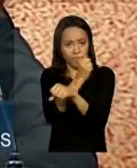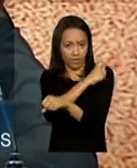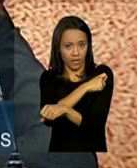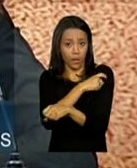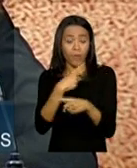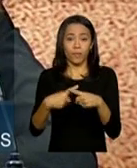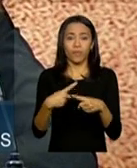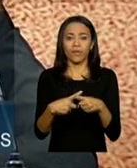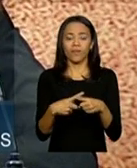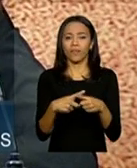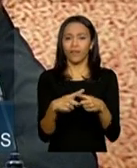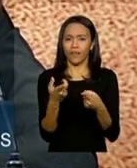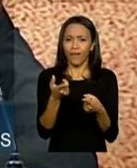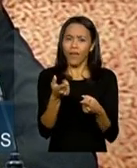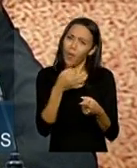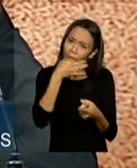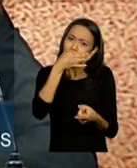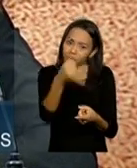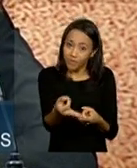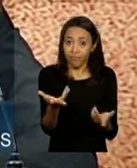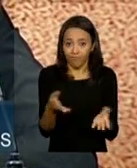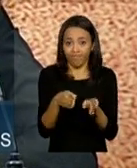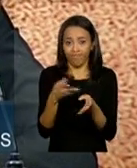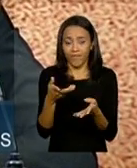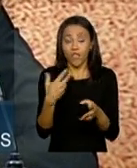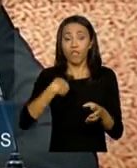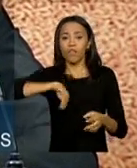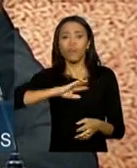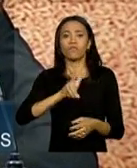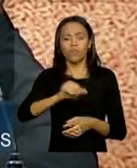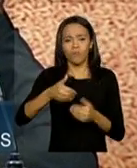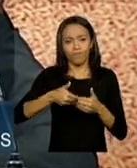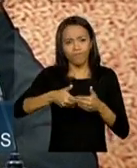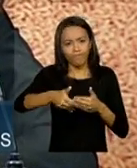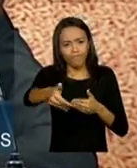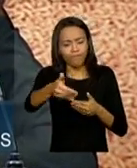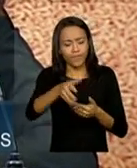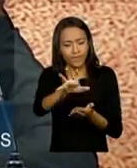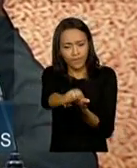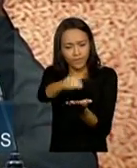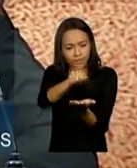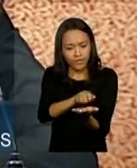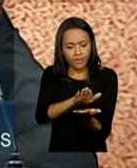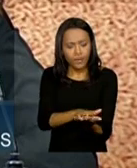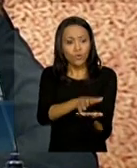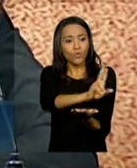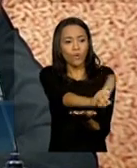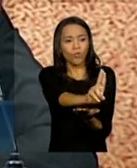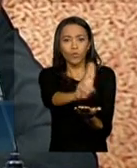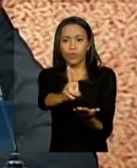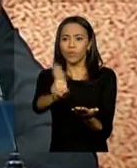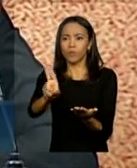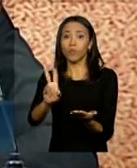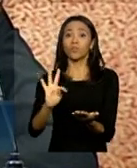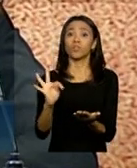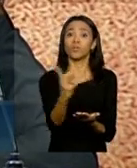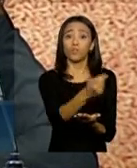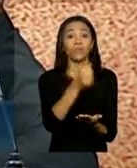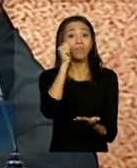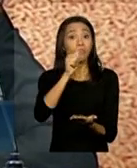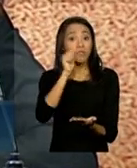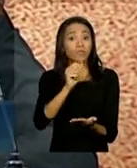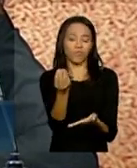estamos tranquilo de fazer essa indicação porque como eu coloquei nós vamos fazer o registro nominal de todas as meninas